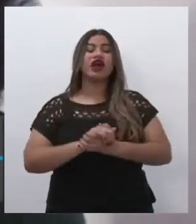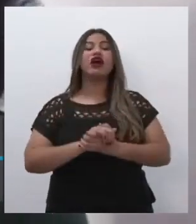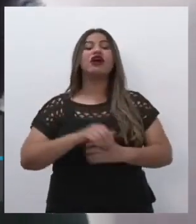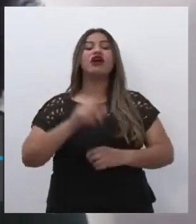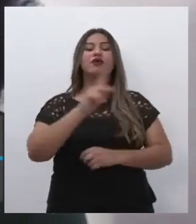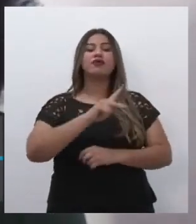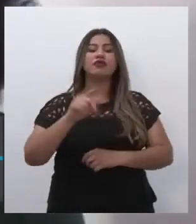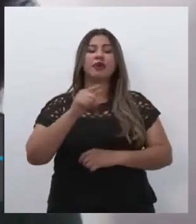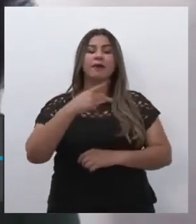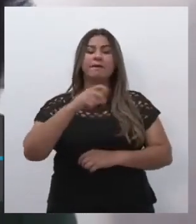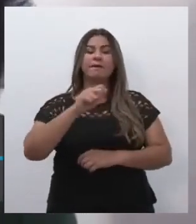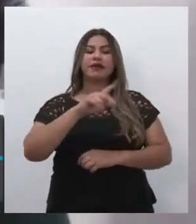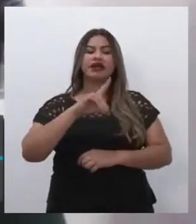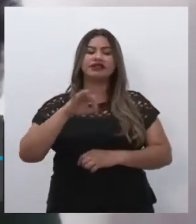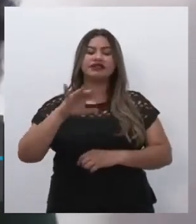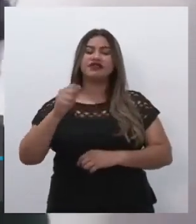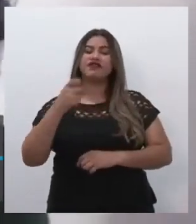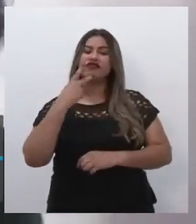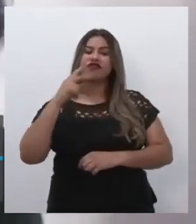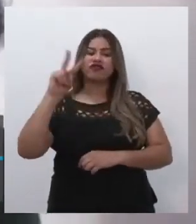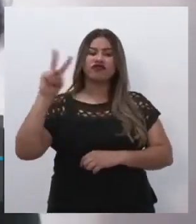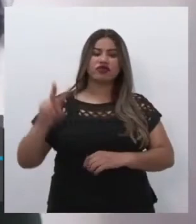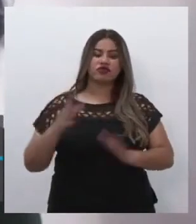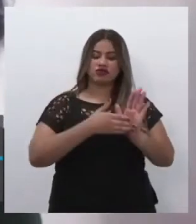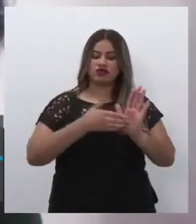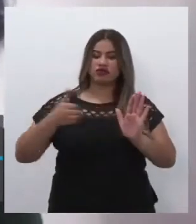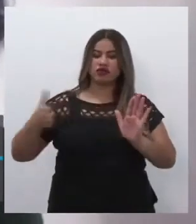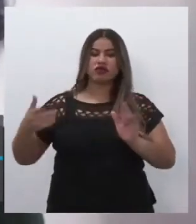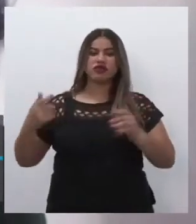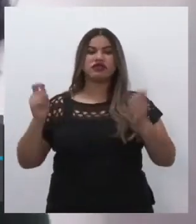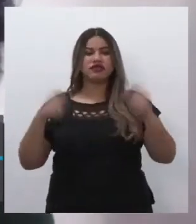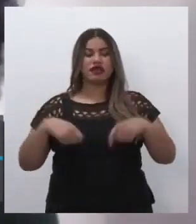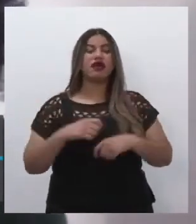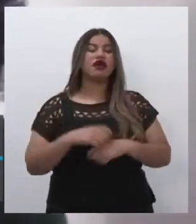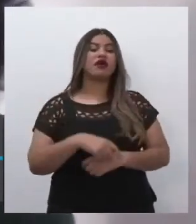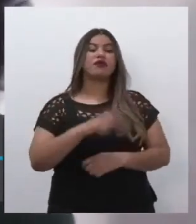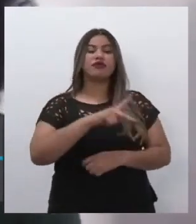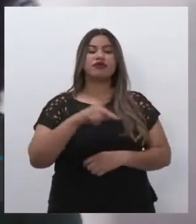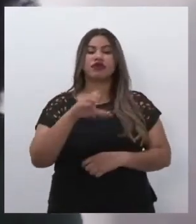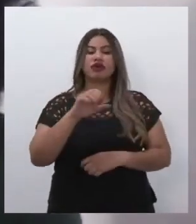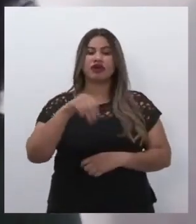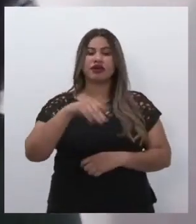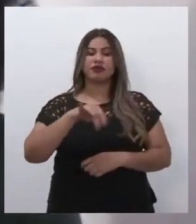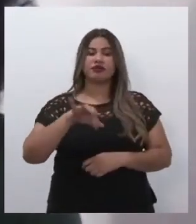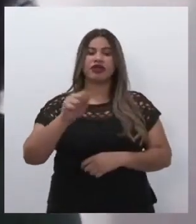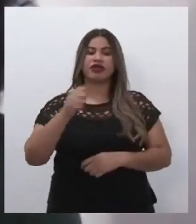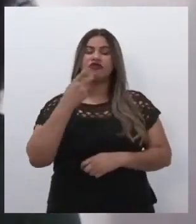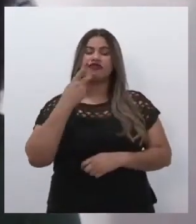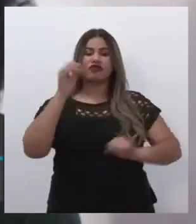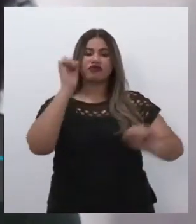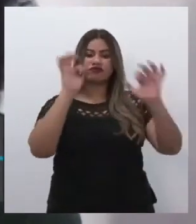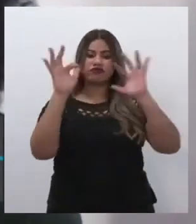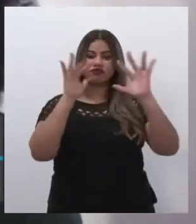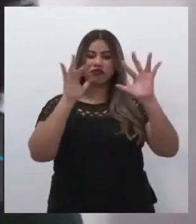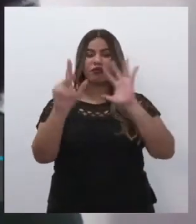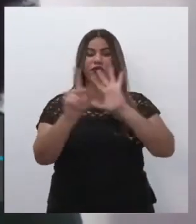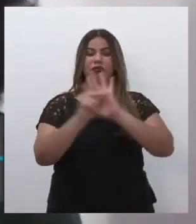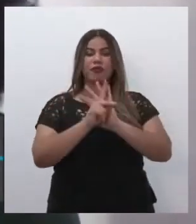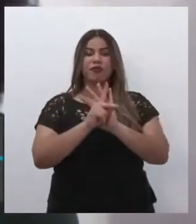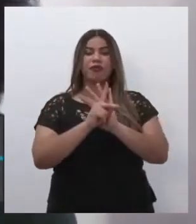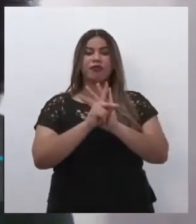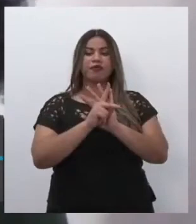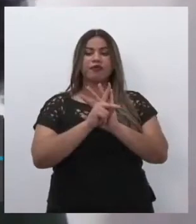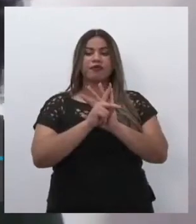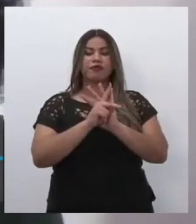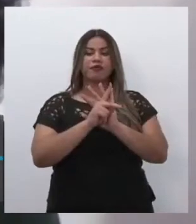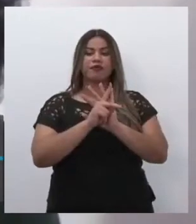sobre ordenar a quantidade de vitaminas de cada fruta. A professora Camila falou sobre refletir